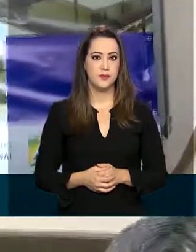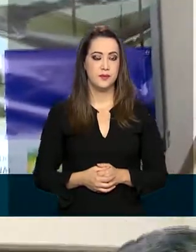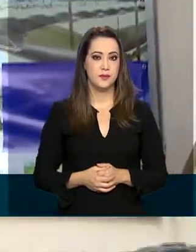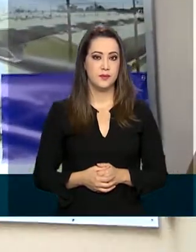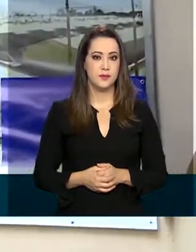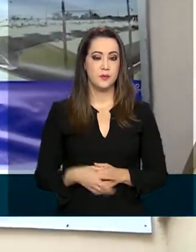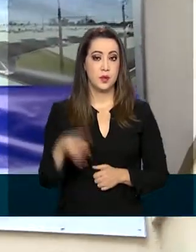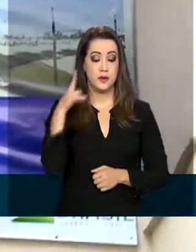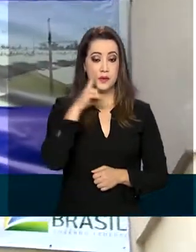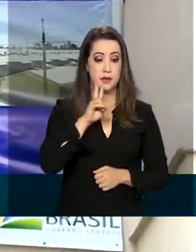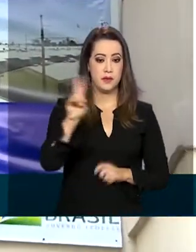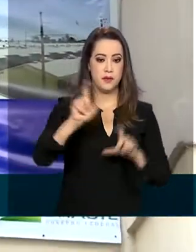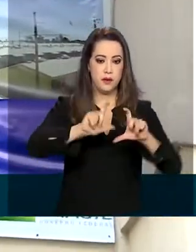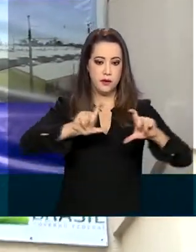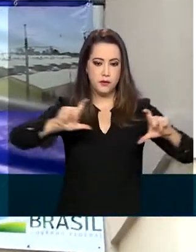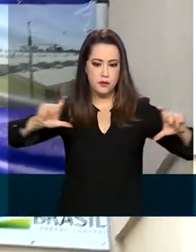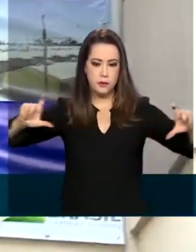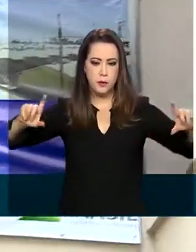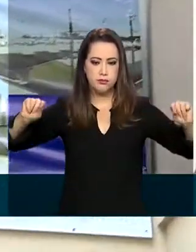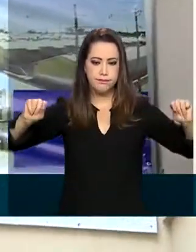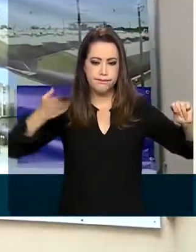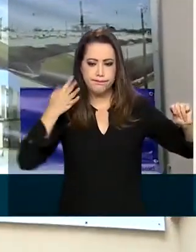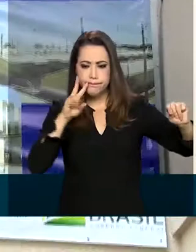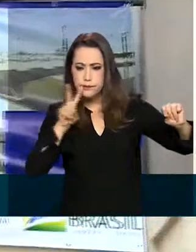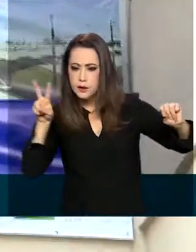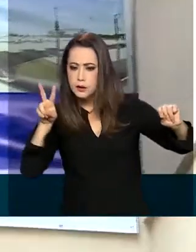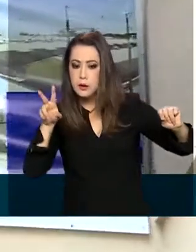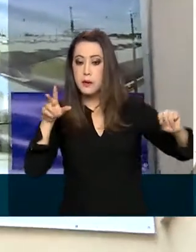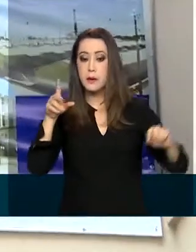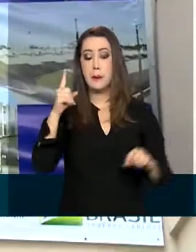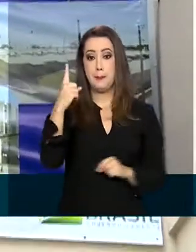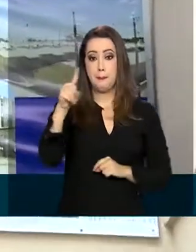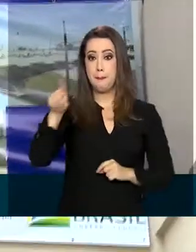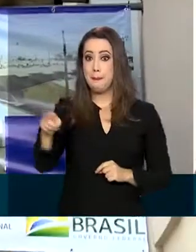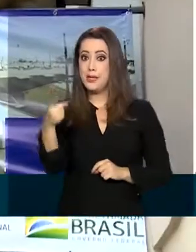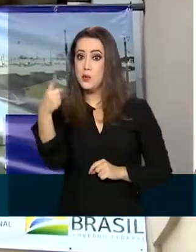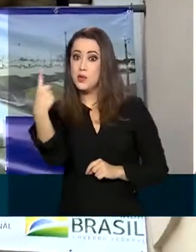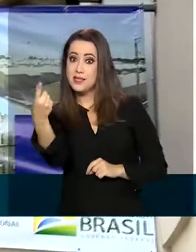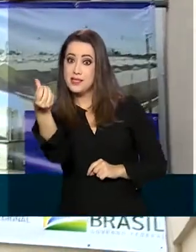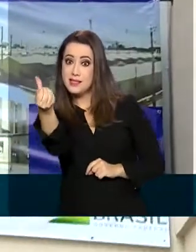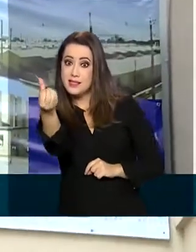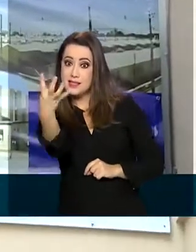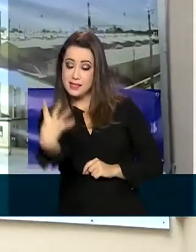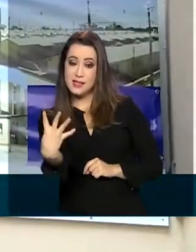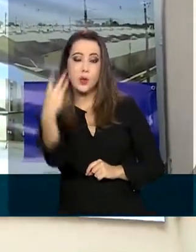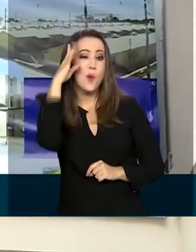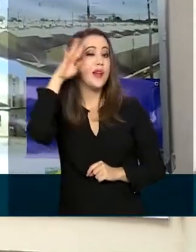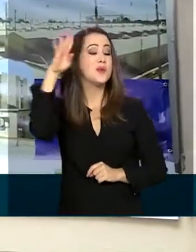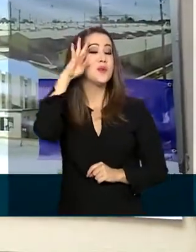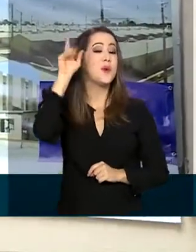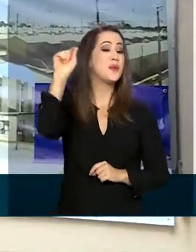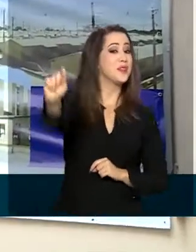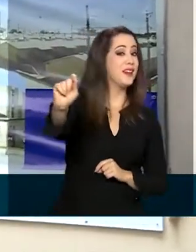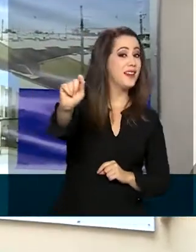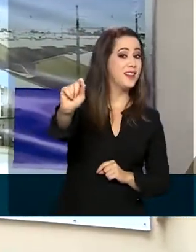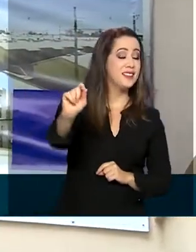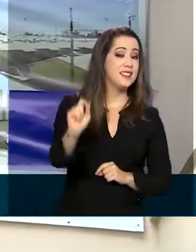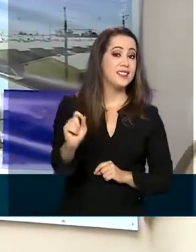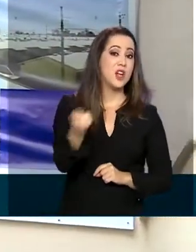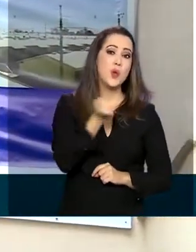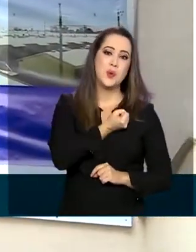Você vê aí na faixa, falando dos 1.164 sonhos realizados, uma referência, então,